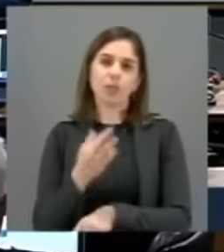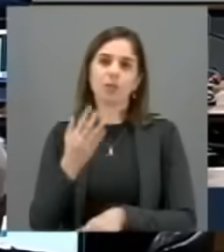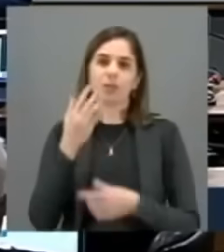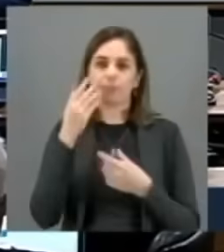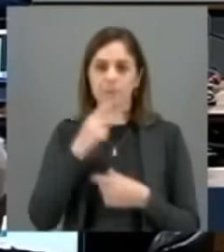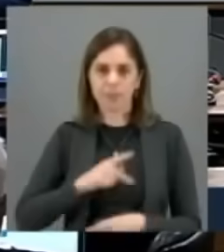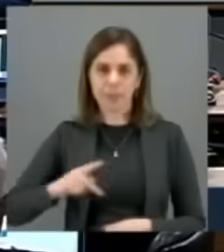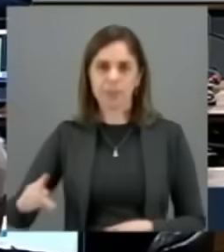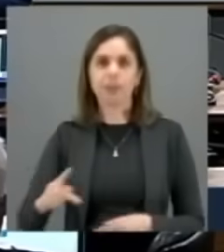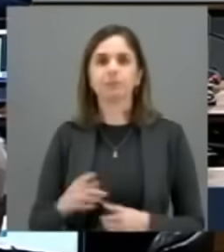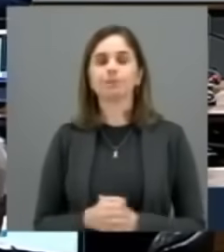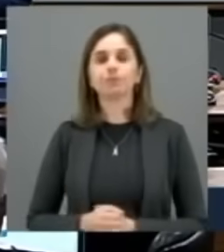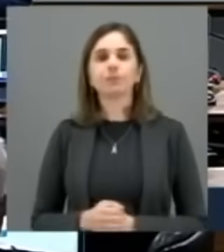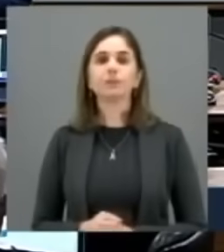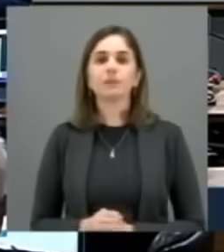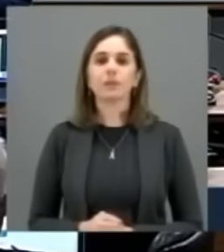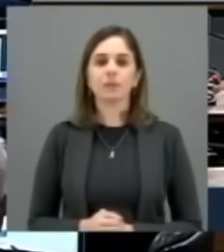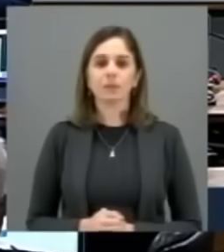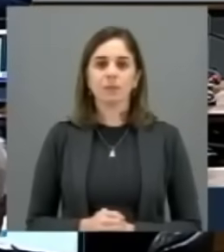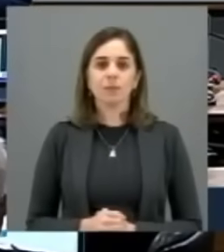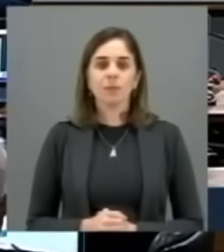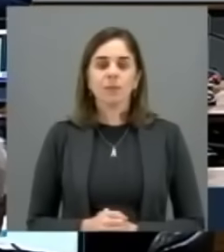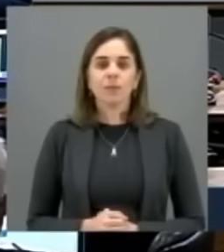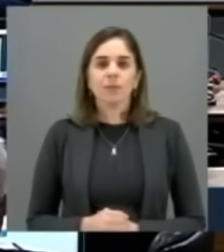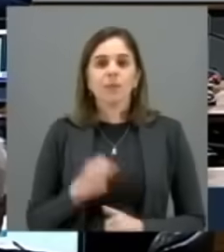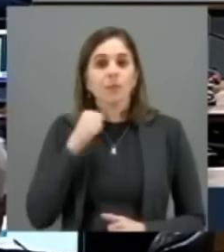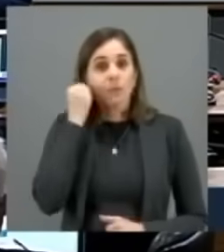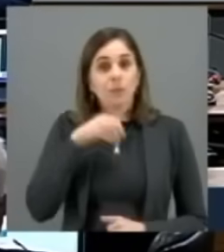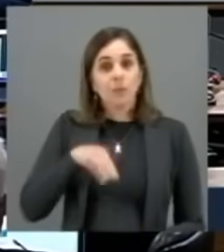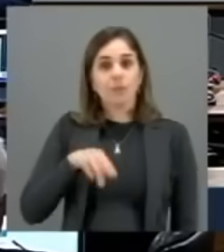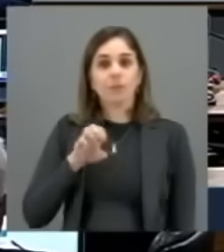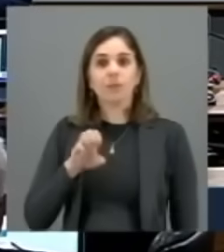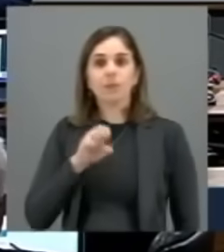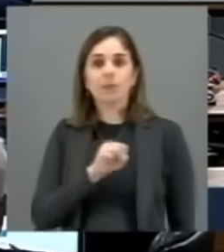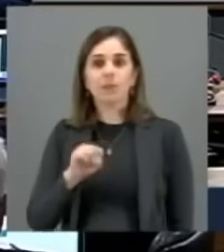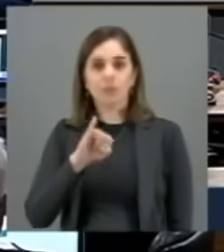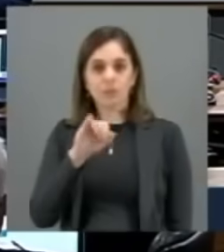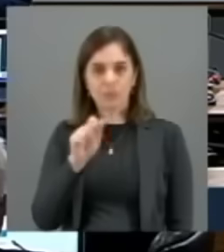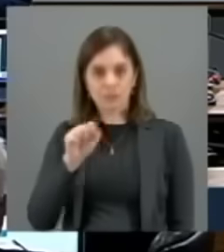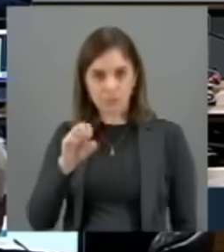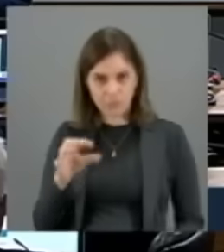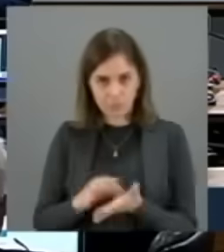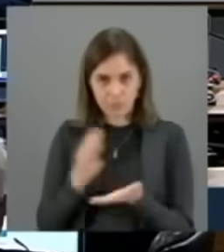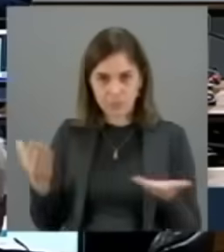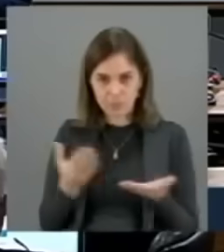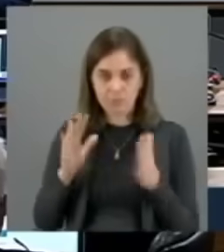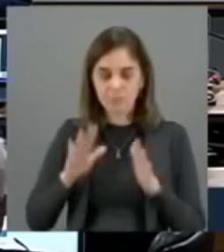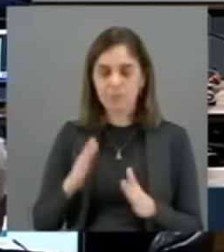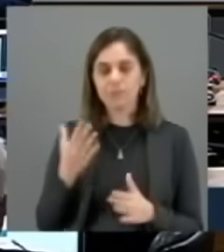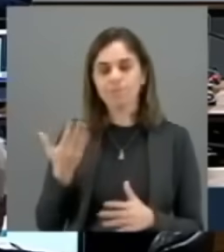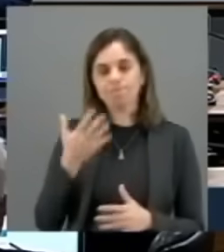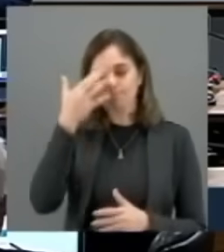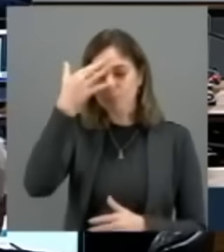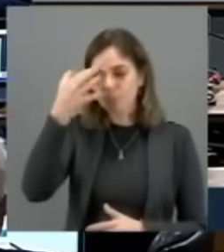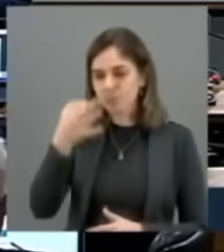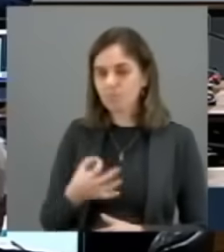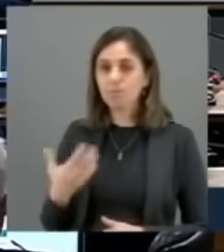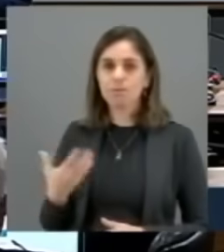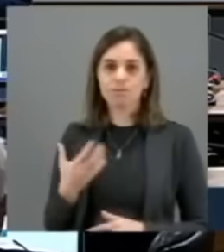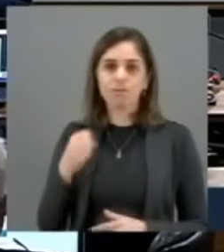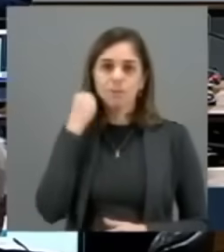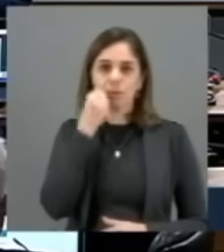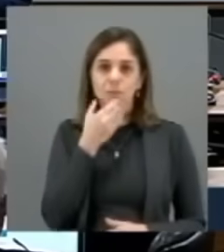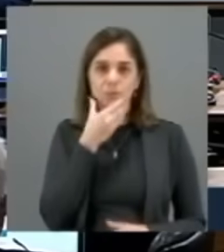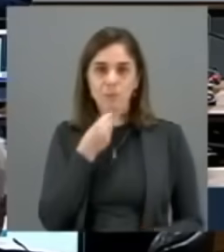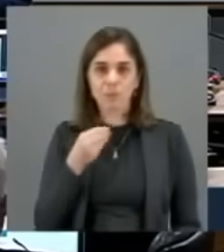Senador Messias, Vossa Excelência está escrito agora, mas eu queria pedir a compreensão de Vossa Excelência. O senador Jorge Cajuru precisa